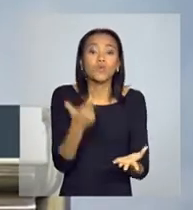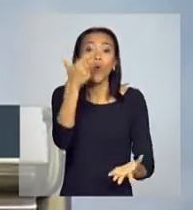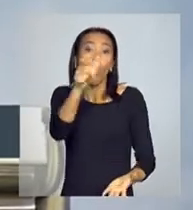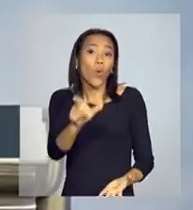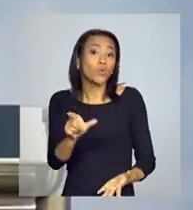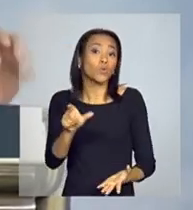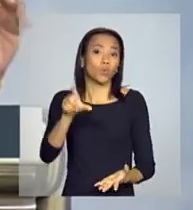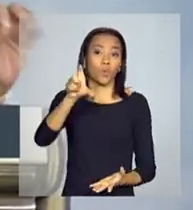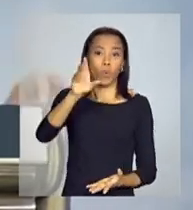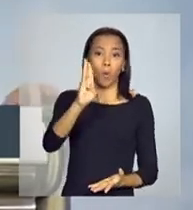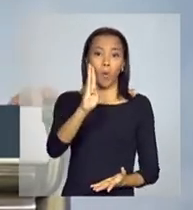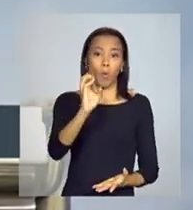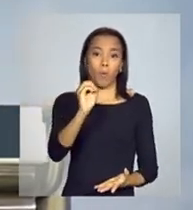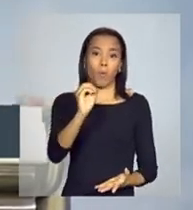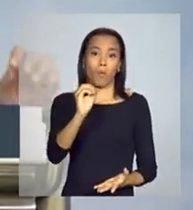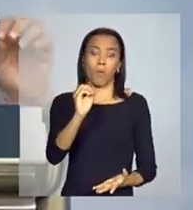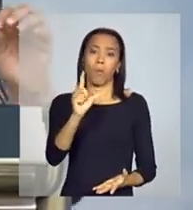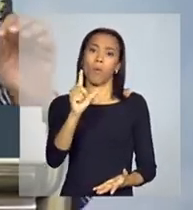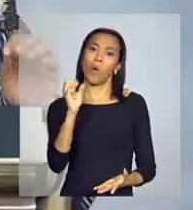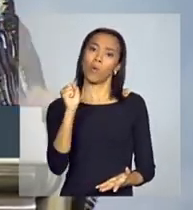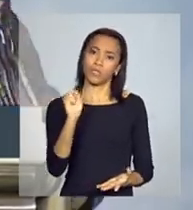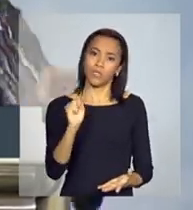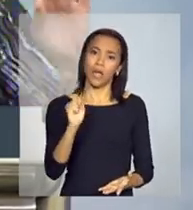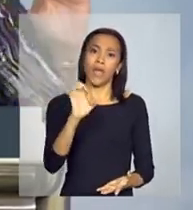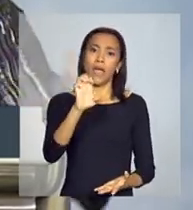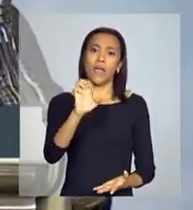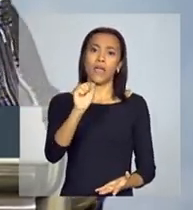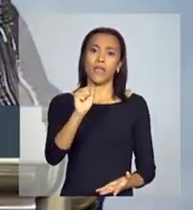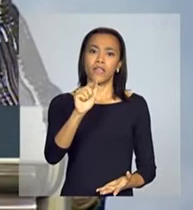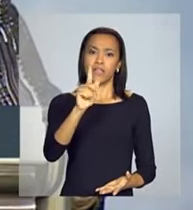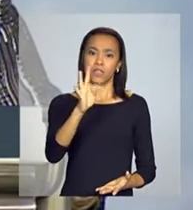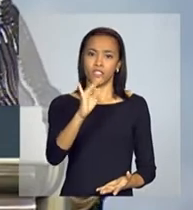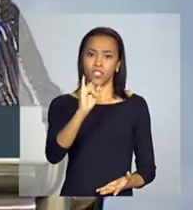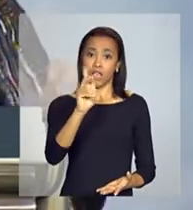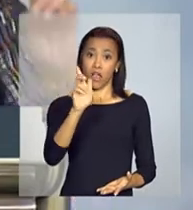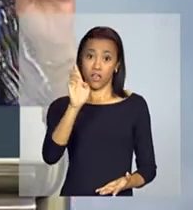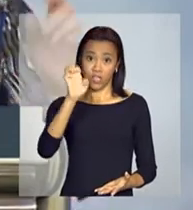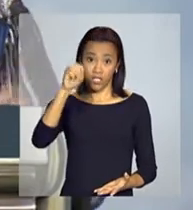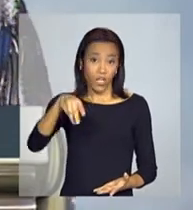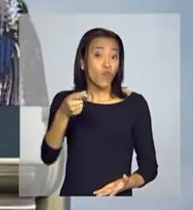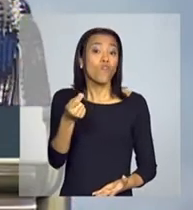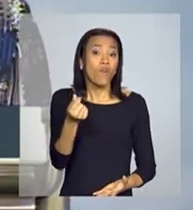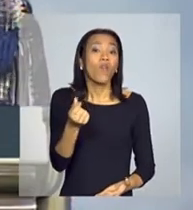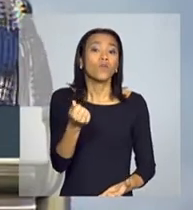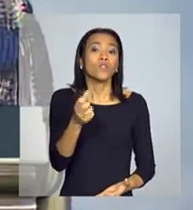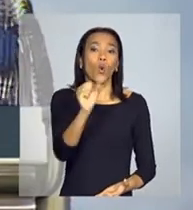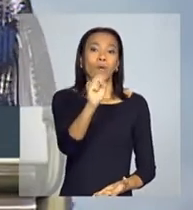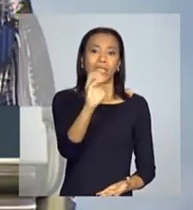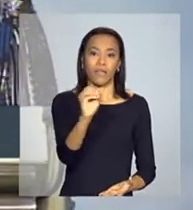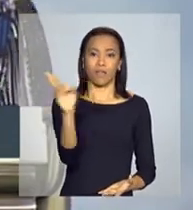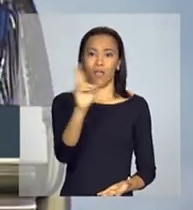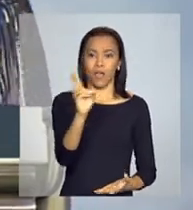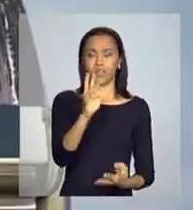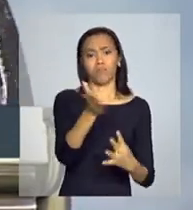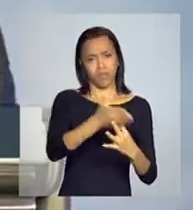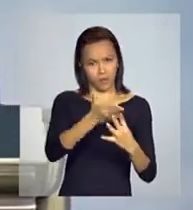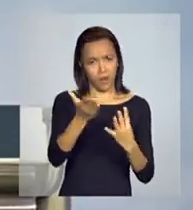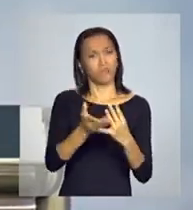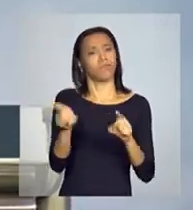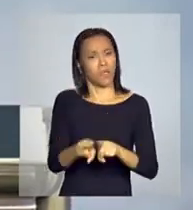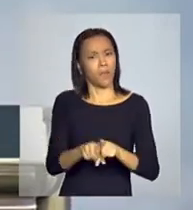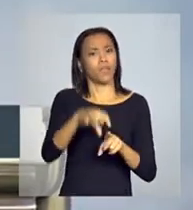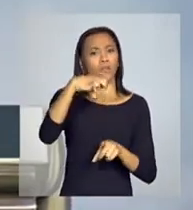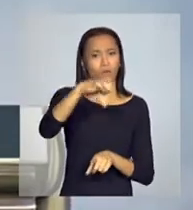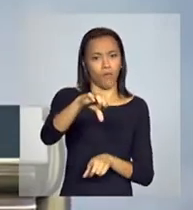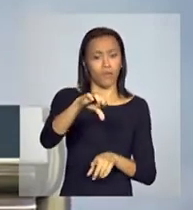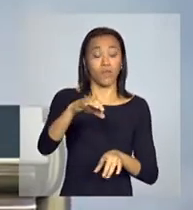Estiagem. O Bolsa Estiagem, que é R$ 80,00, também 9 parcelas. Mas tem uma coisa